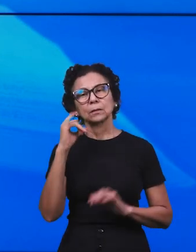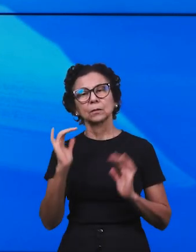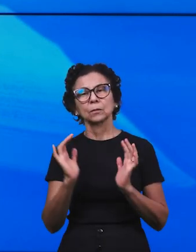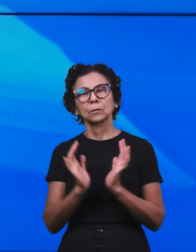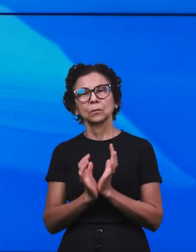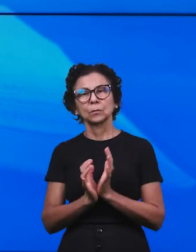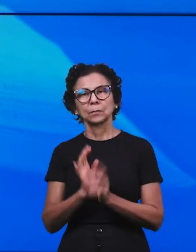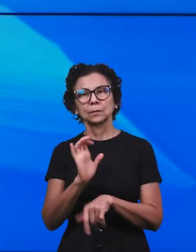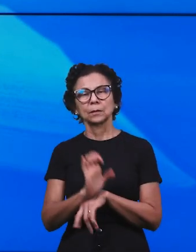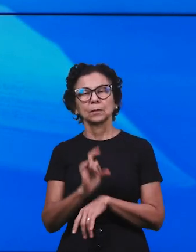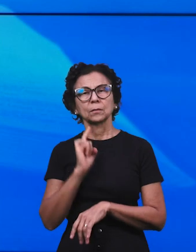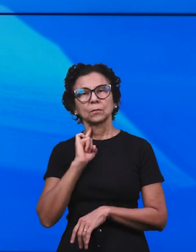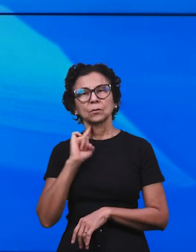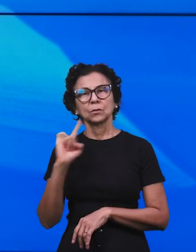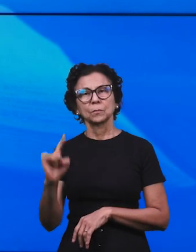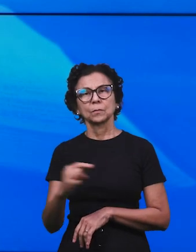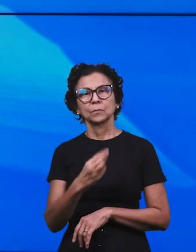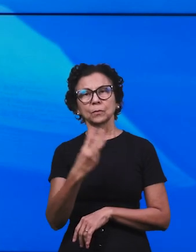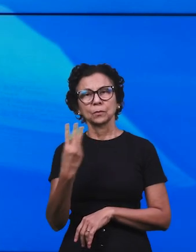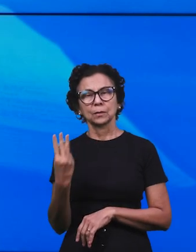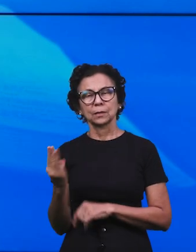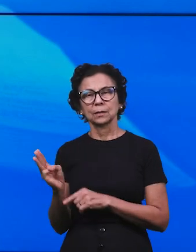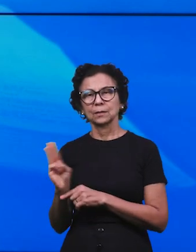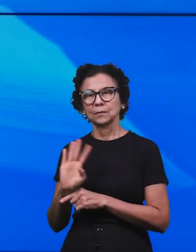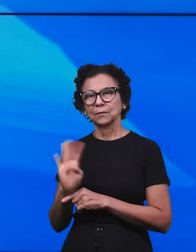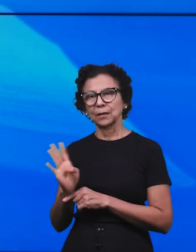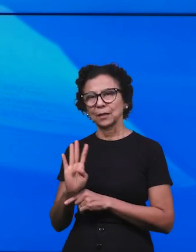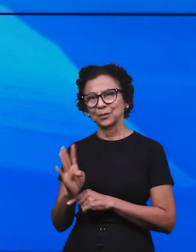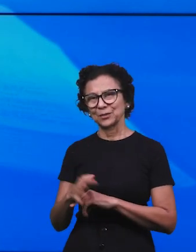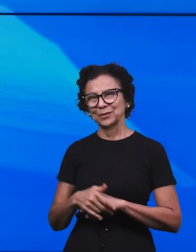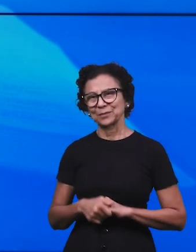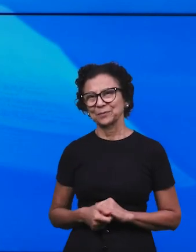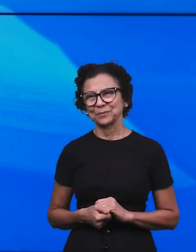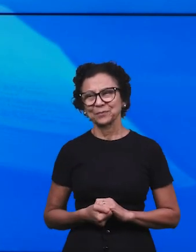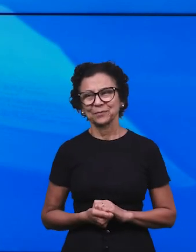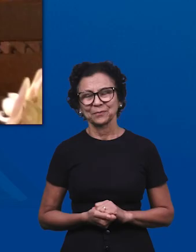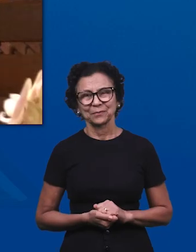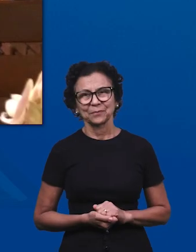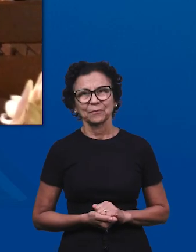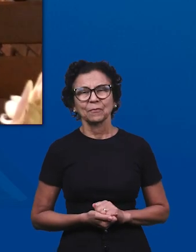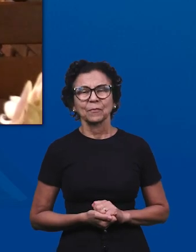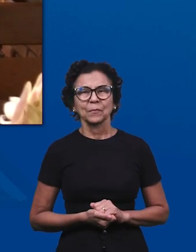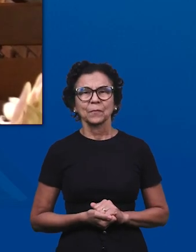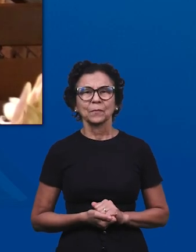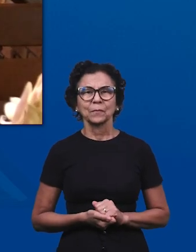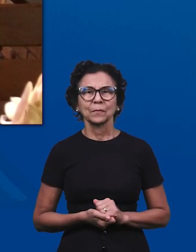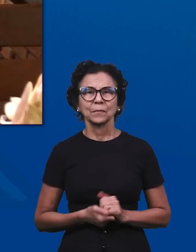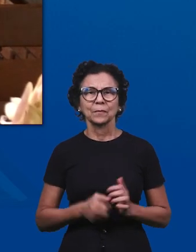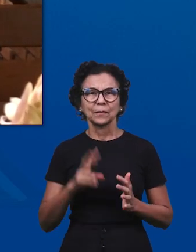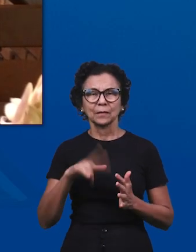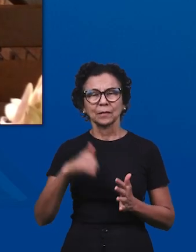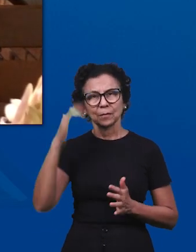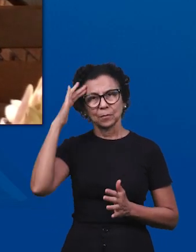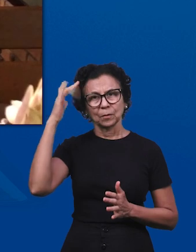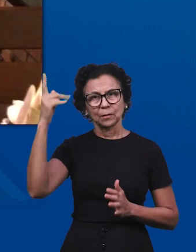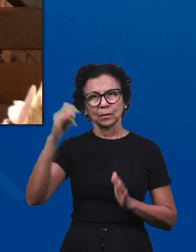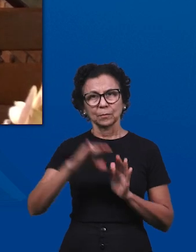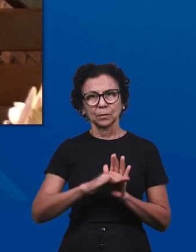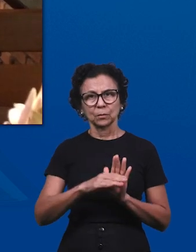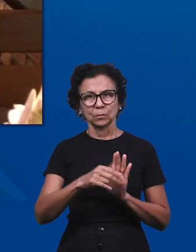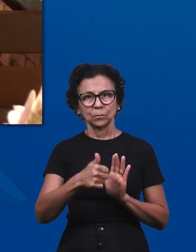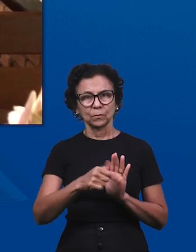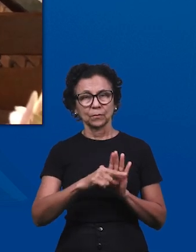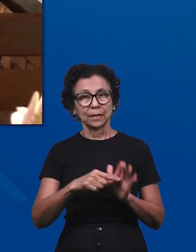de Minas Gerais. Vamos, então, aos 3 vídeos, 3 respostas em sequência. Leia Provérbios, capítulo